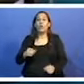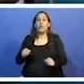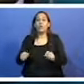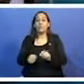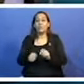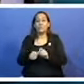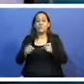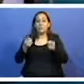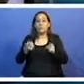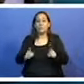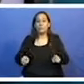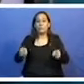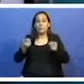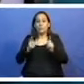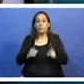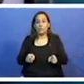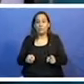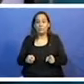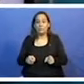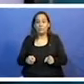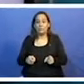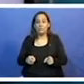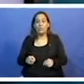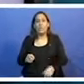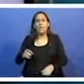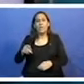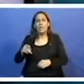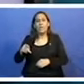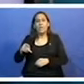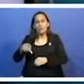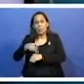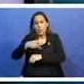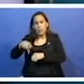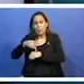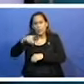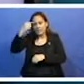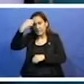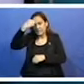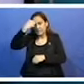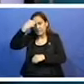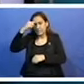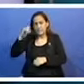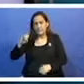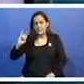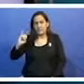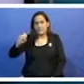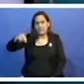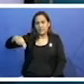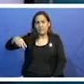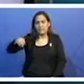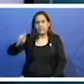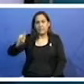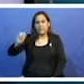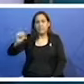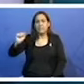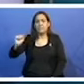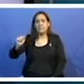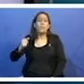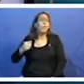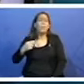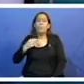churrasco. Lá na Índia, se a gente falar que vai fazer churrasco, que vai matar a vaquinha para fazer um churrasco, eles falam: não, não